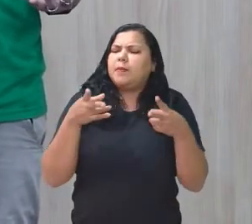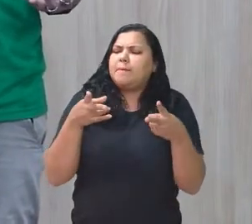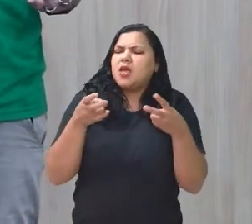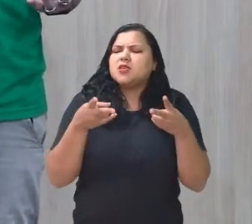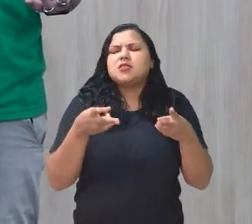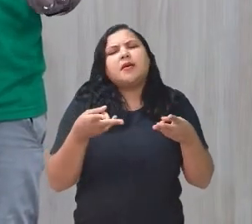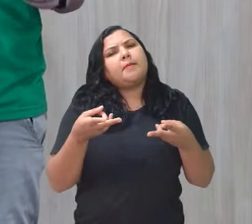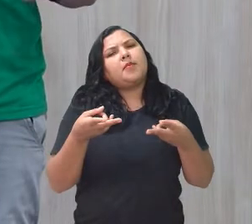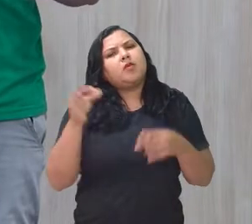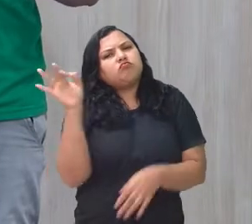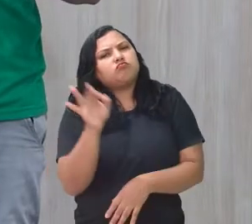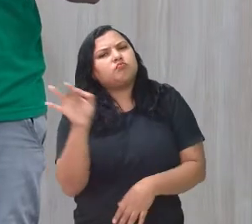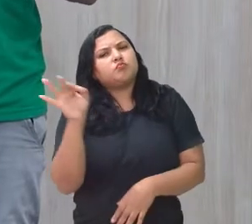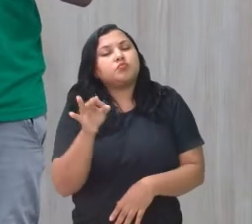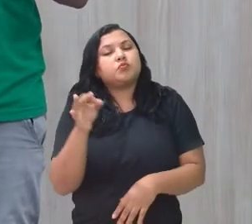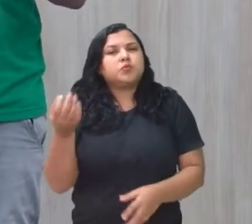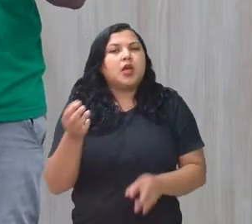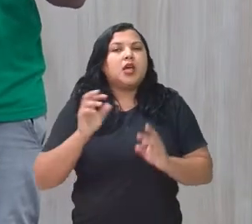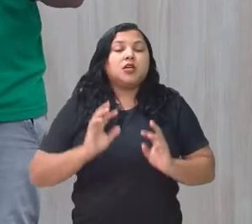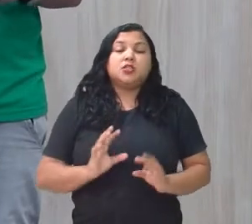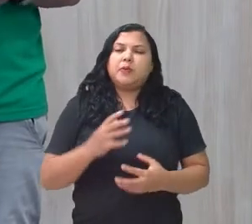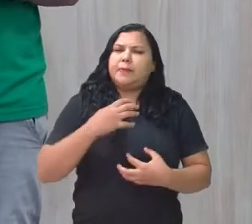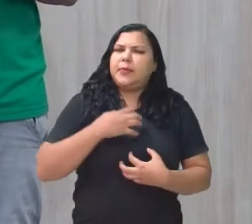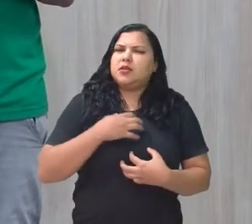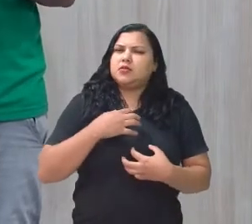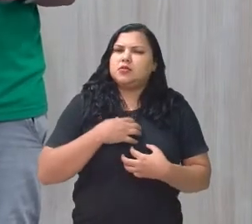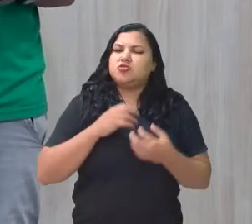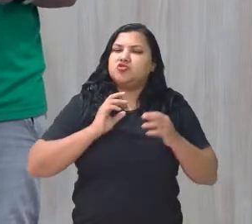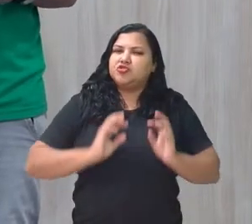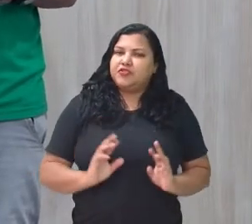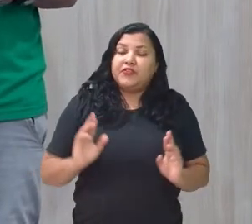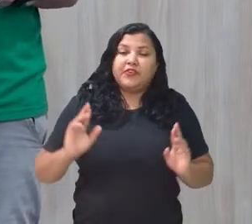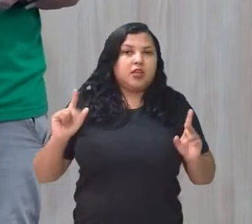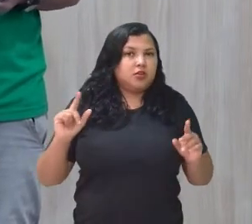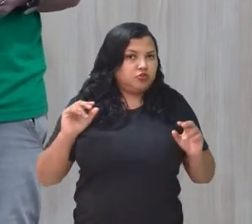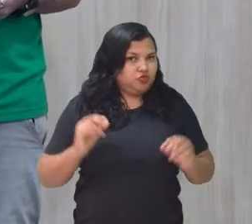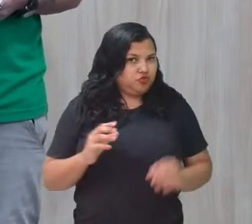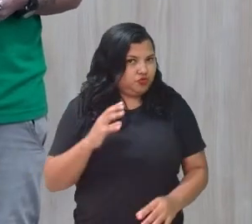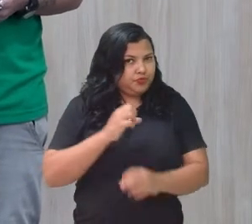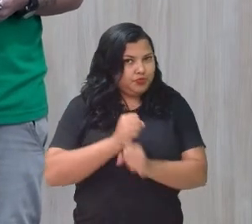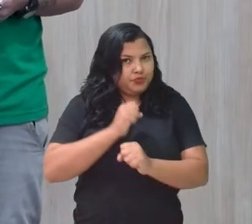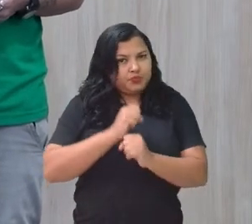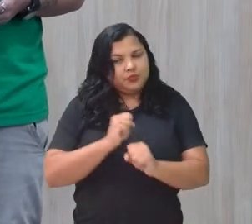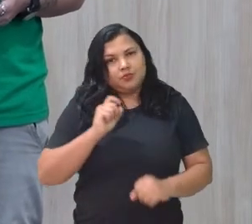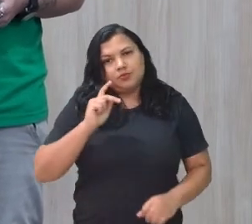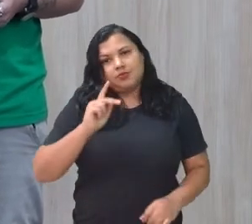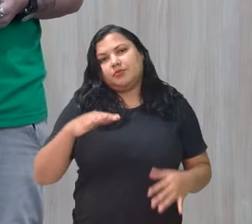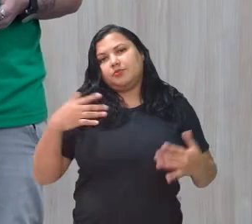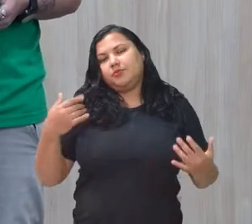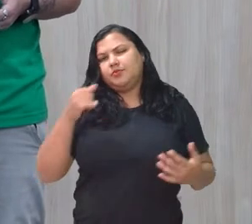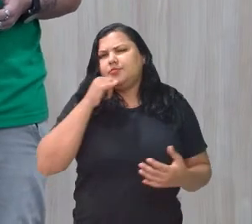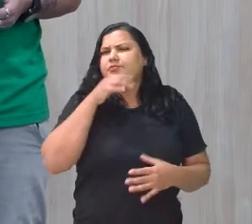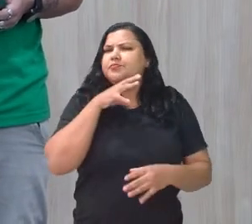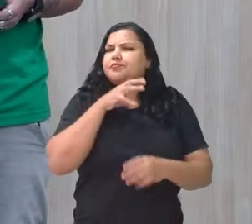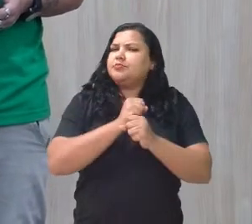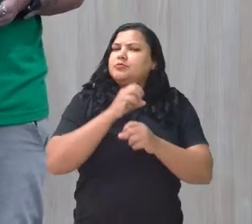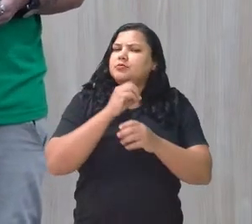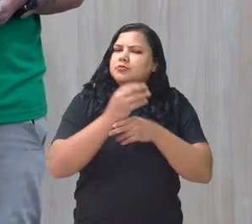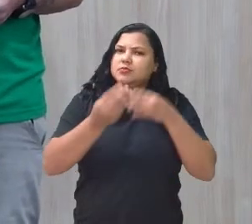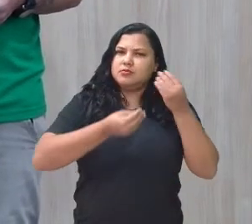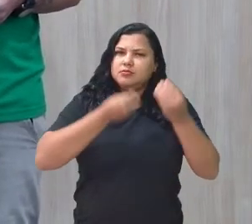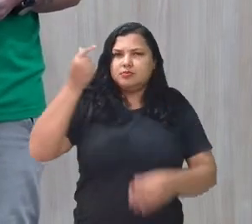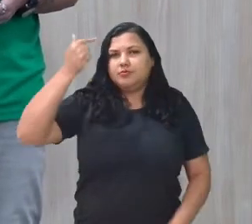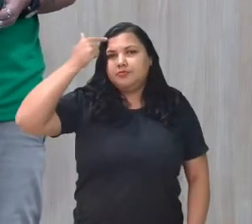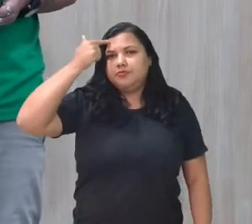as porcentagens, uma maneira da gente calcular algumas porcentagens. E quando eu falo de calcular, a gente vai tentar calcular mais